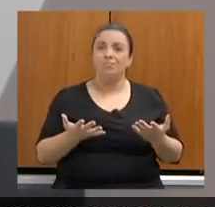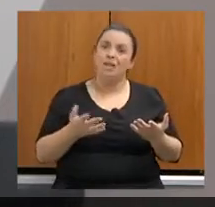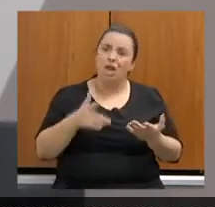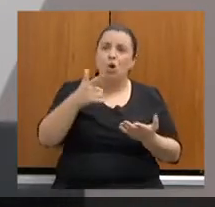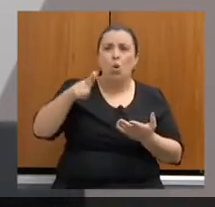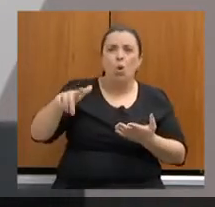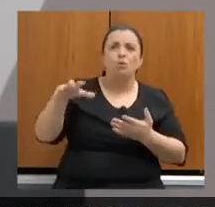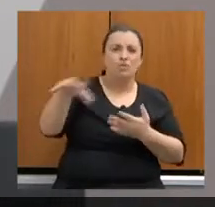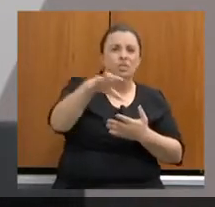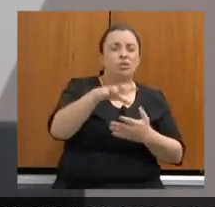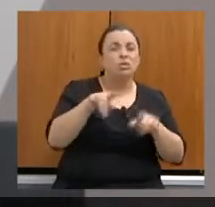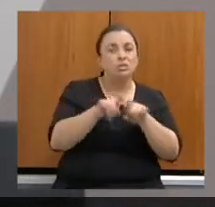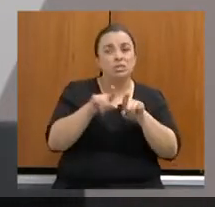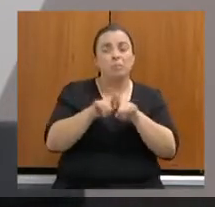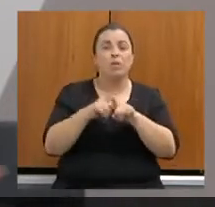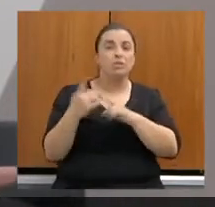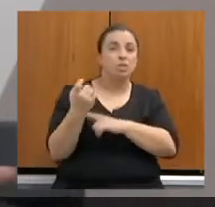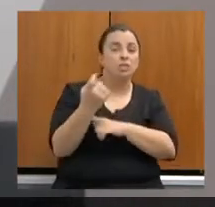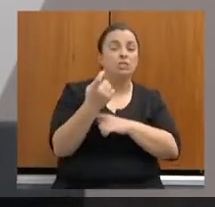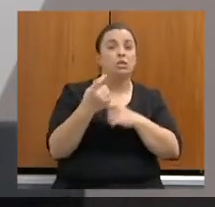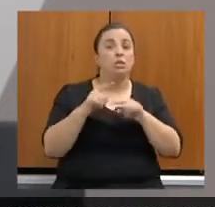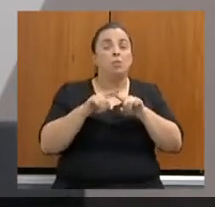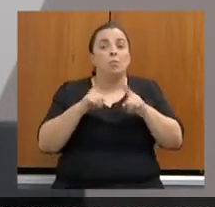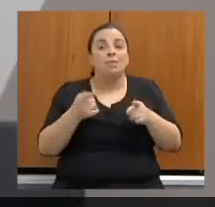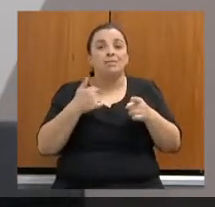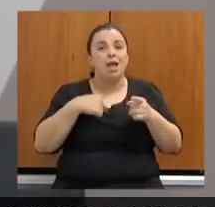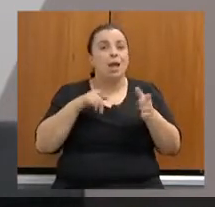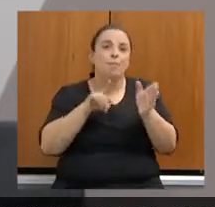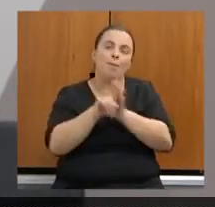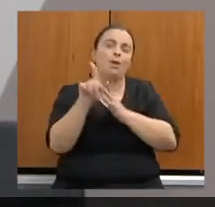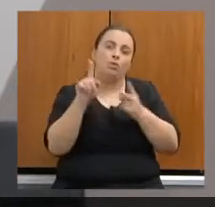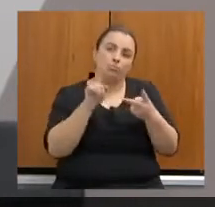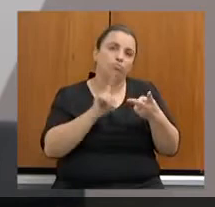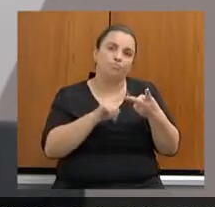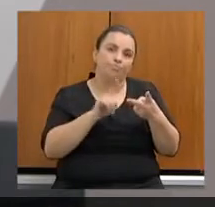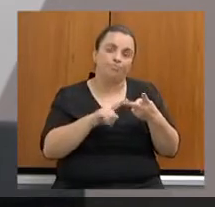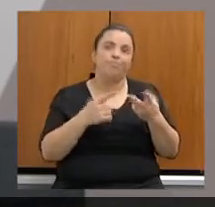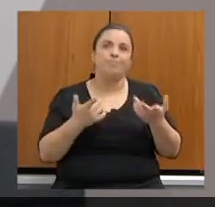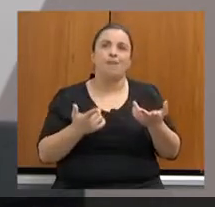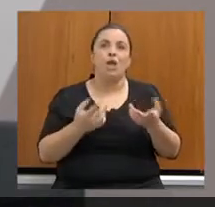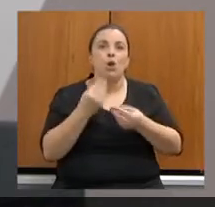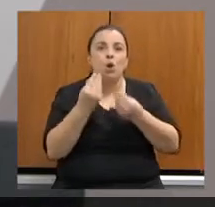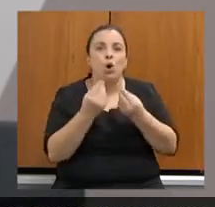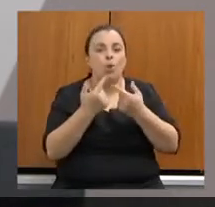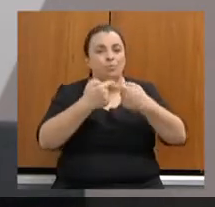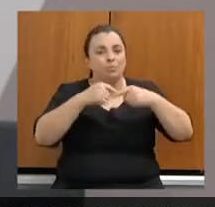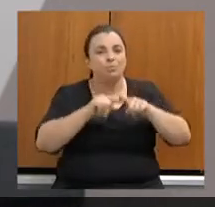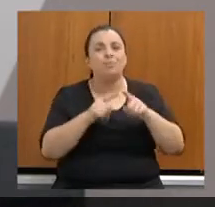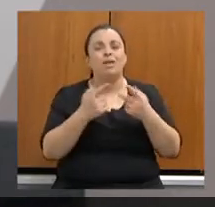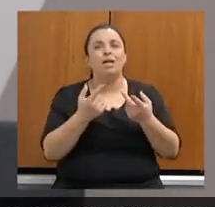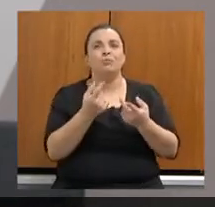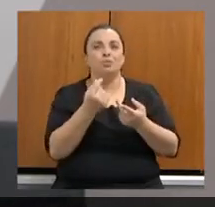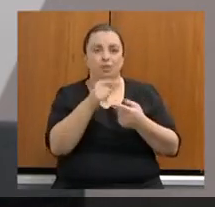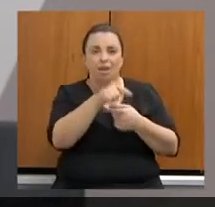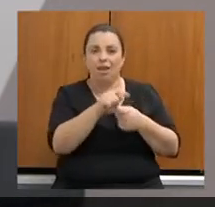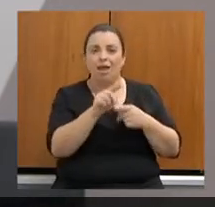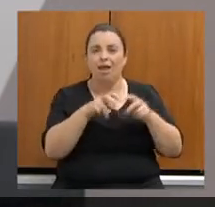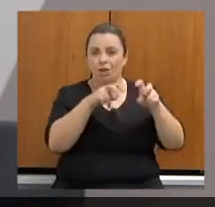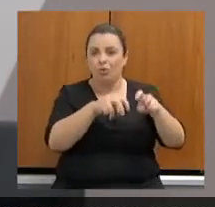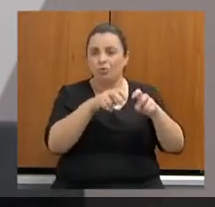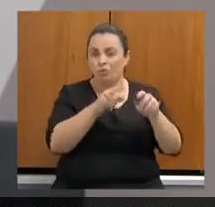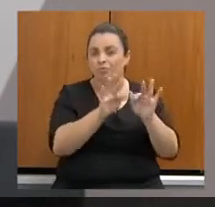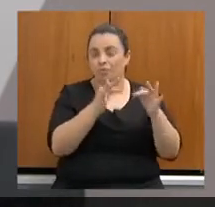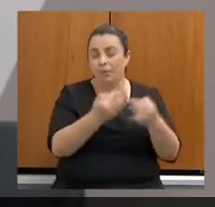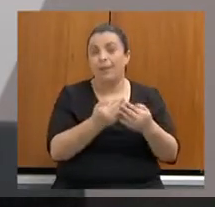sozinhos e portanto é esse é o meu segundo questionamento a linha de crédito e financiamento é e